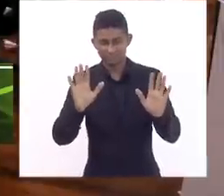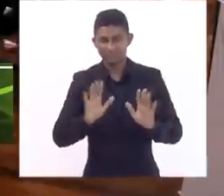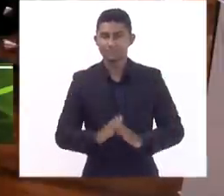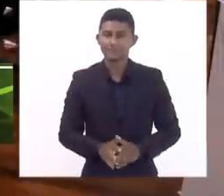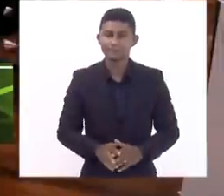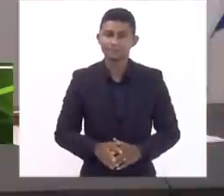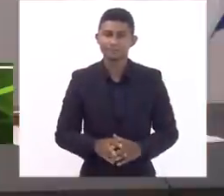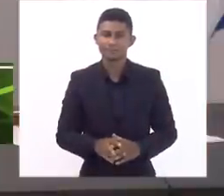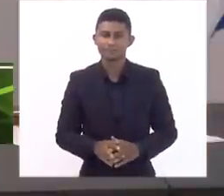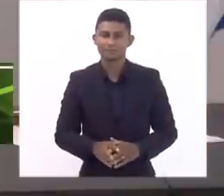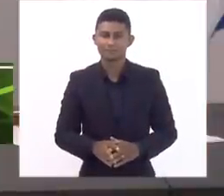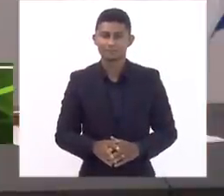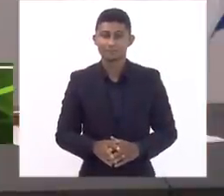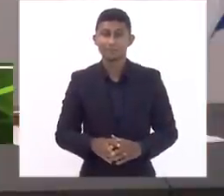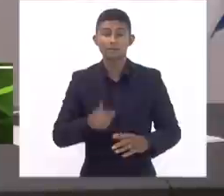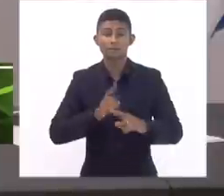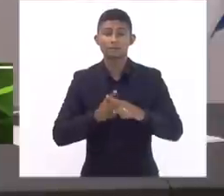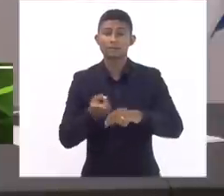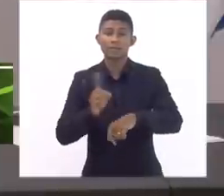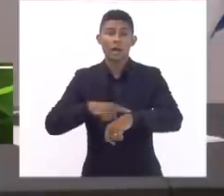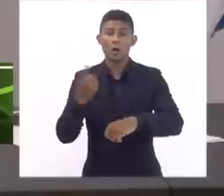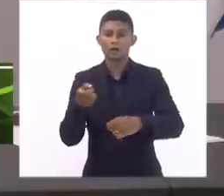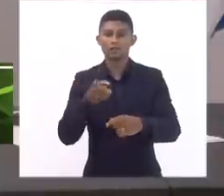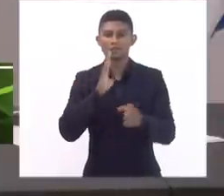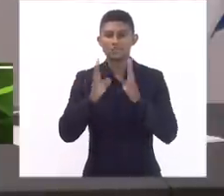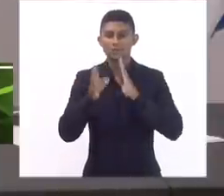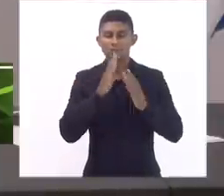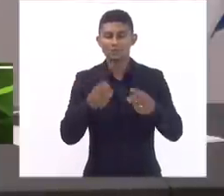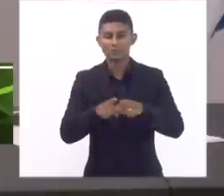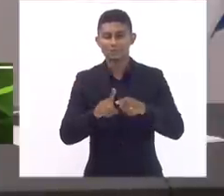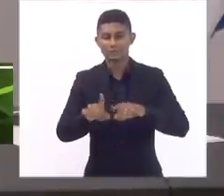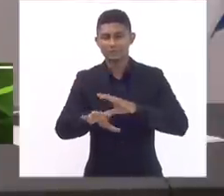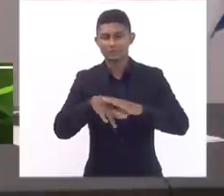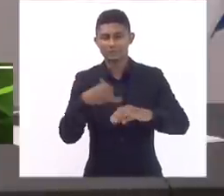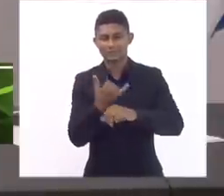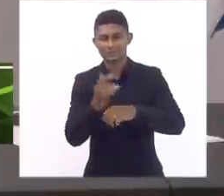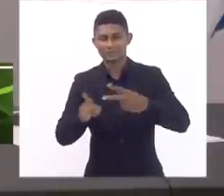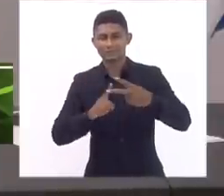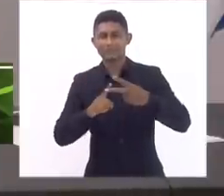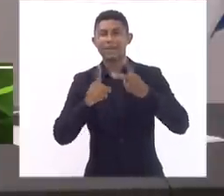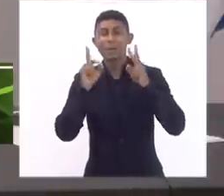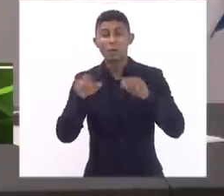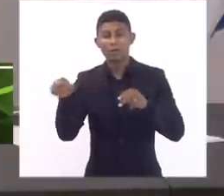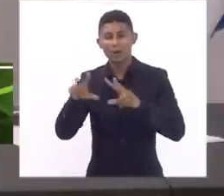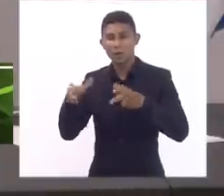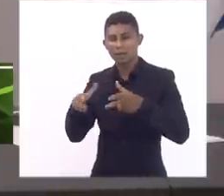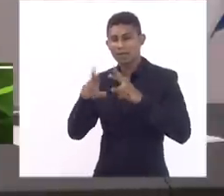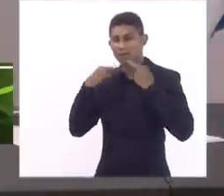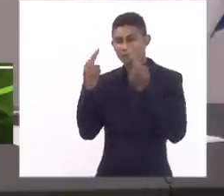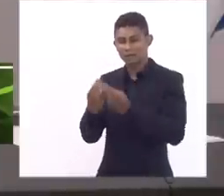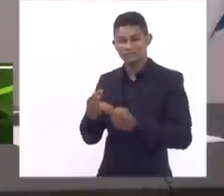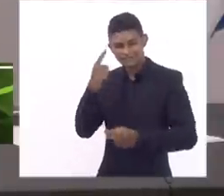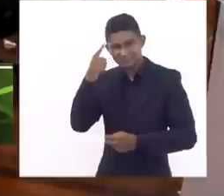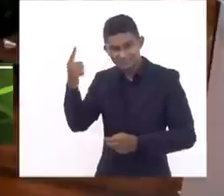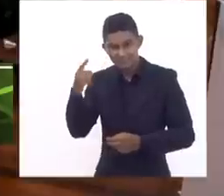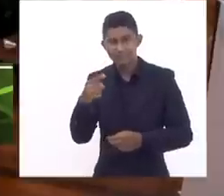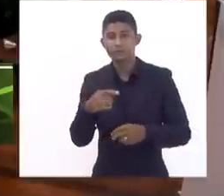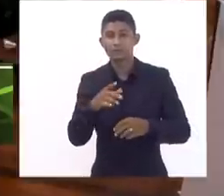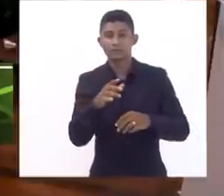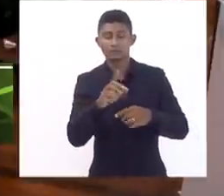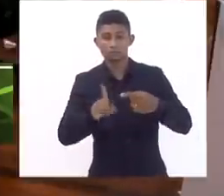Não, estamos transmitindo simultaneamente, igual tem acontecido também nas comissões, mas o YouTube e Facebook.